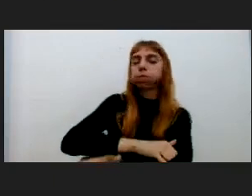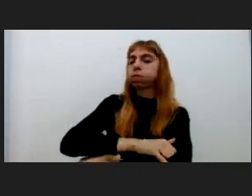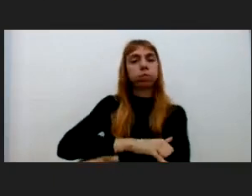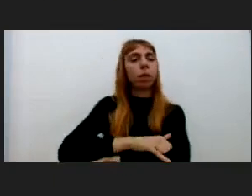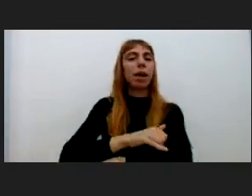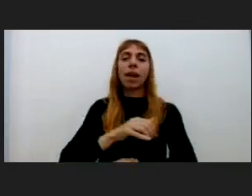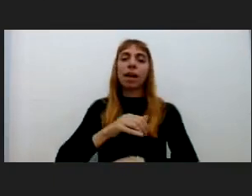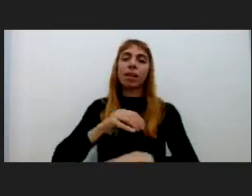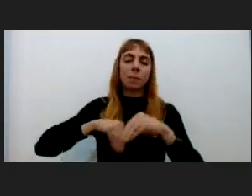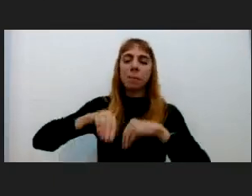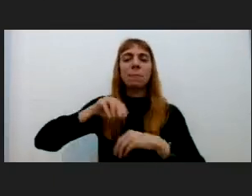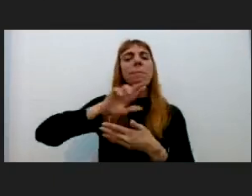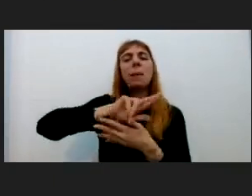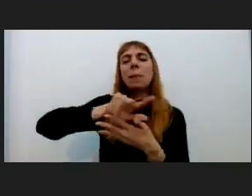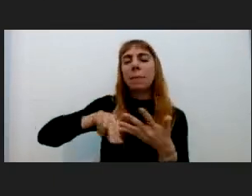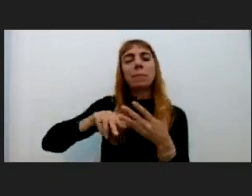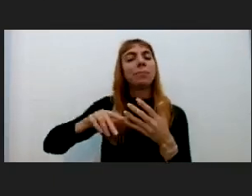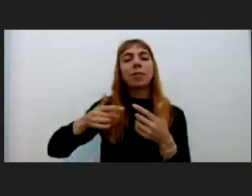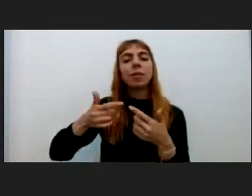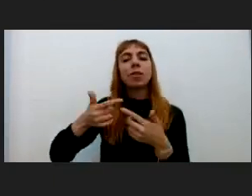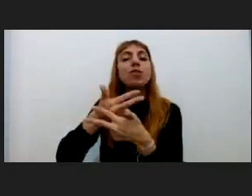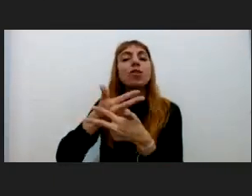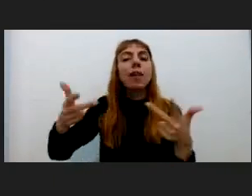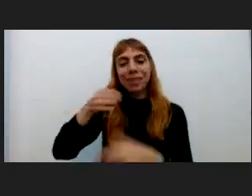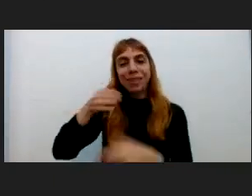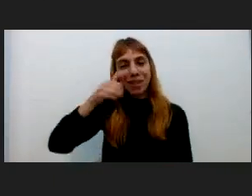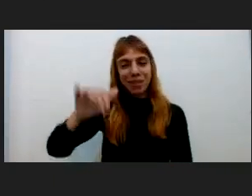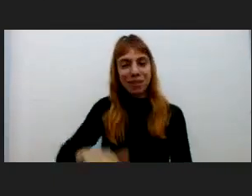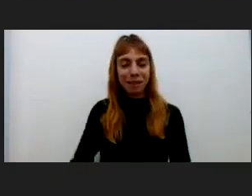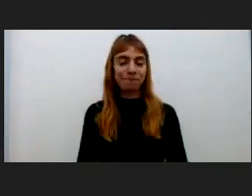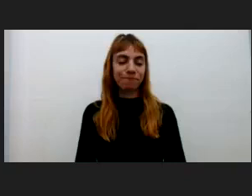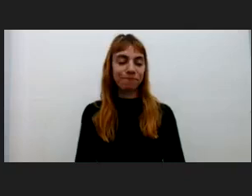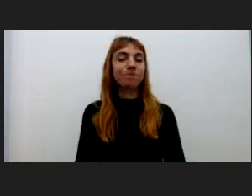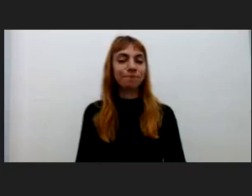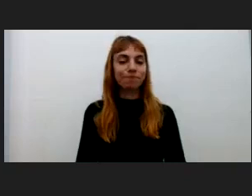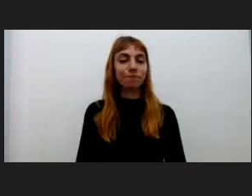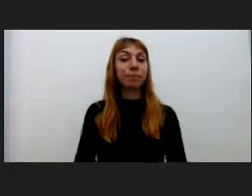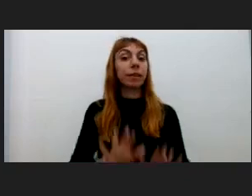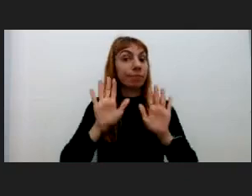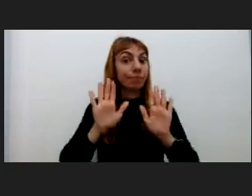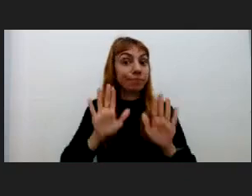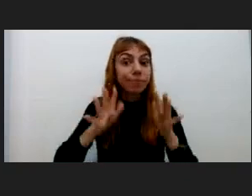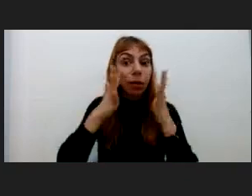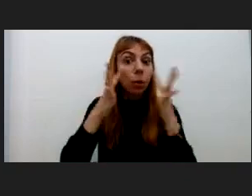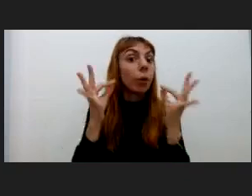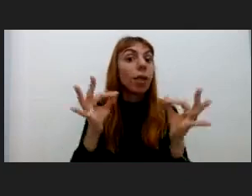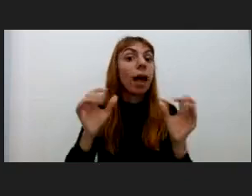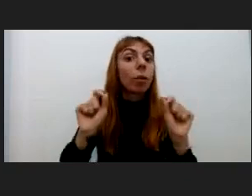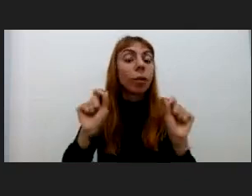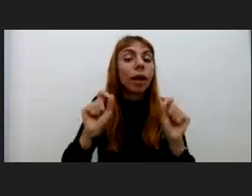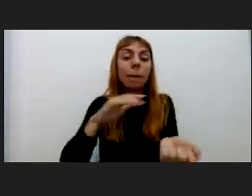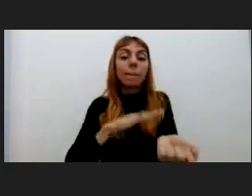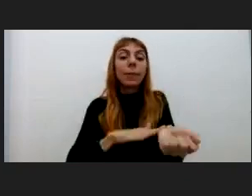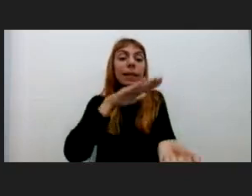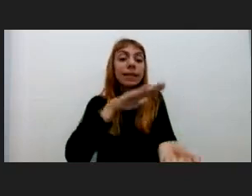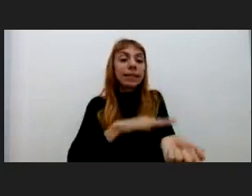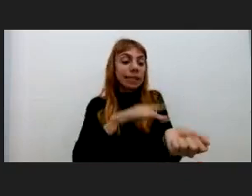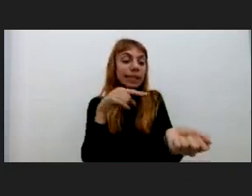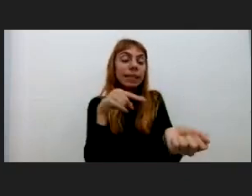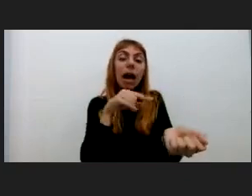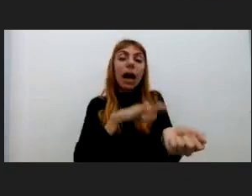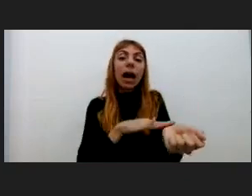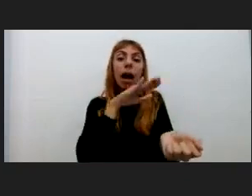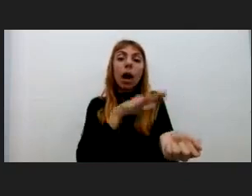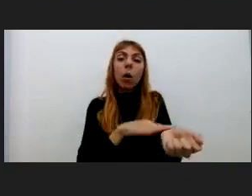Cuidado com a pressão arterial, que é chamado assassino silencioso, né? A pressão arterial